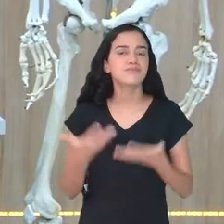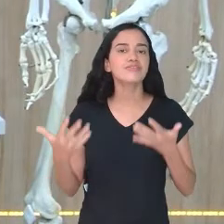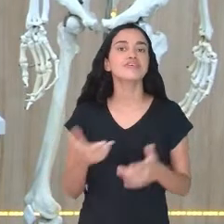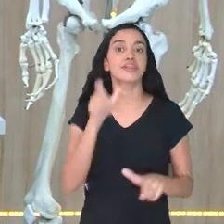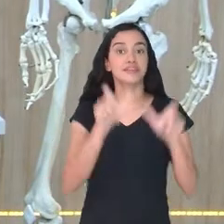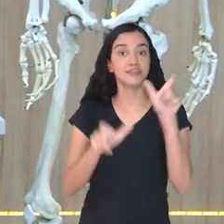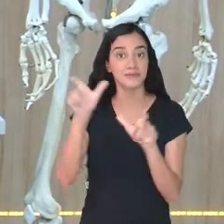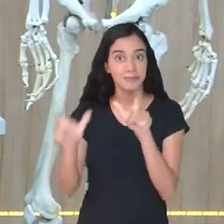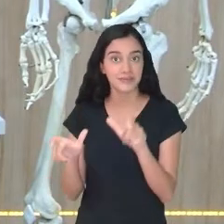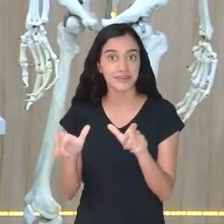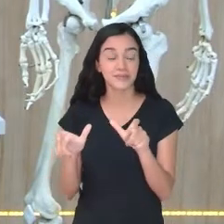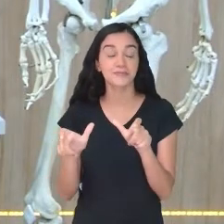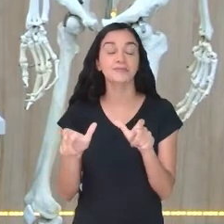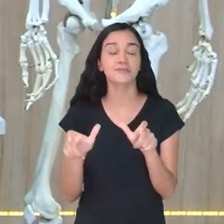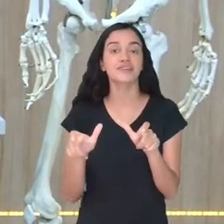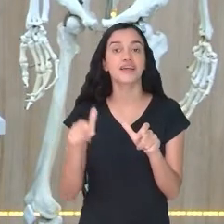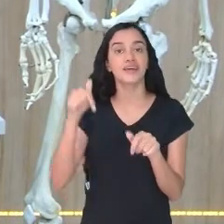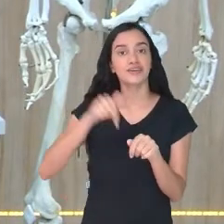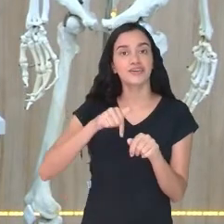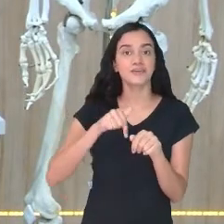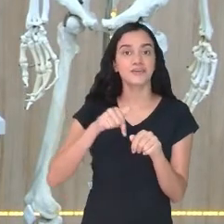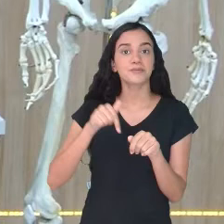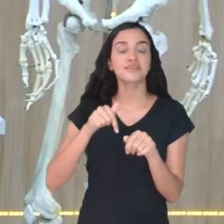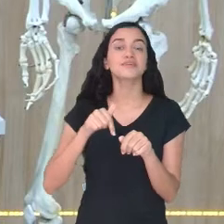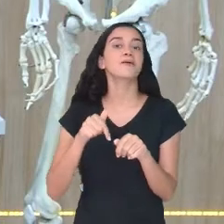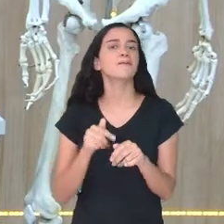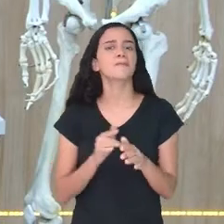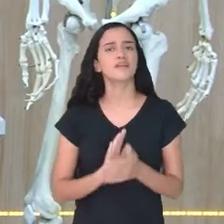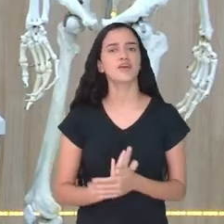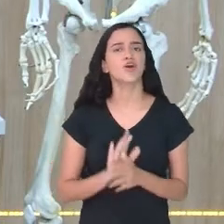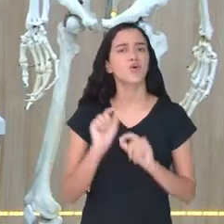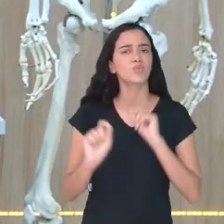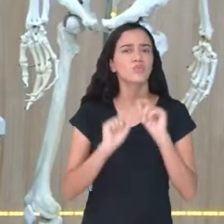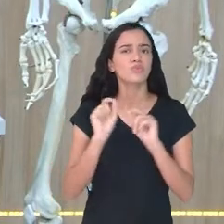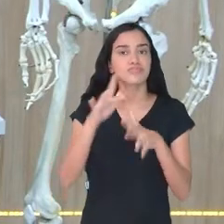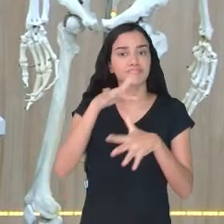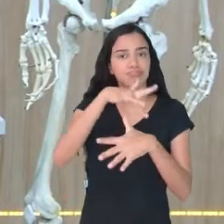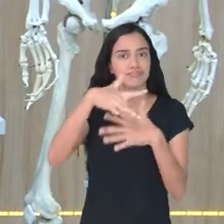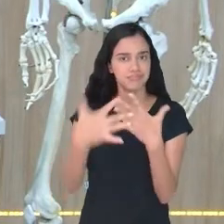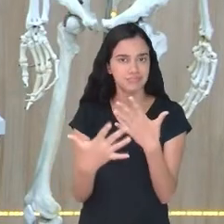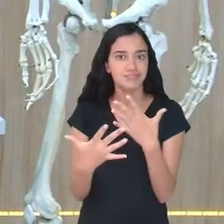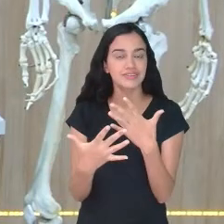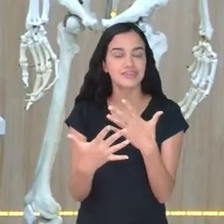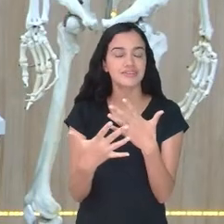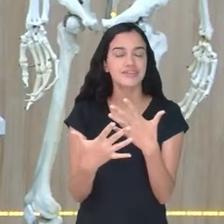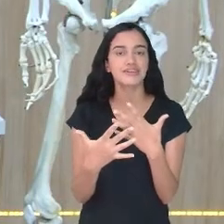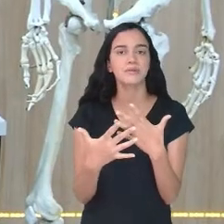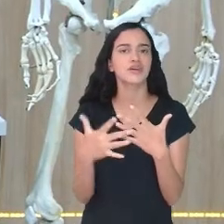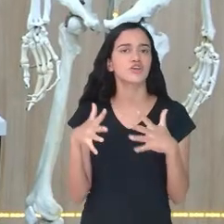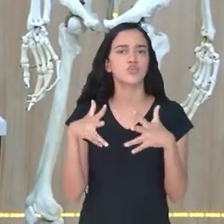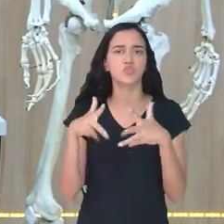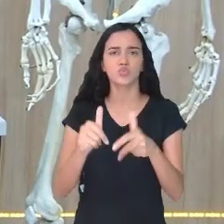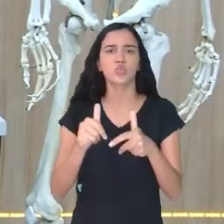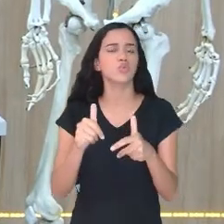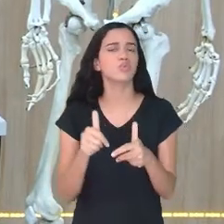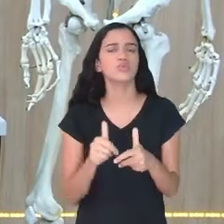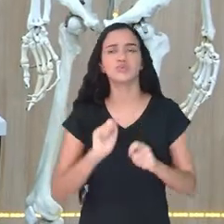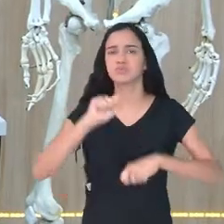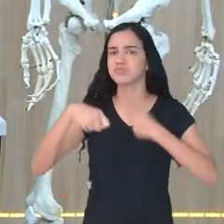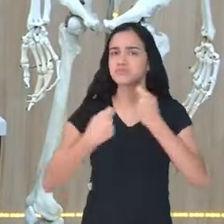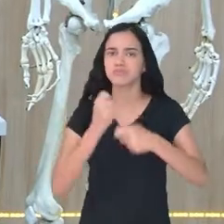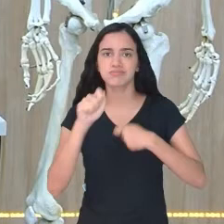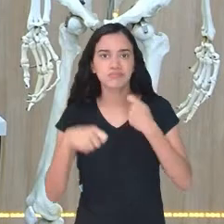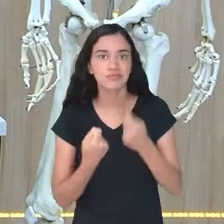de pessoas, nós estamos aqui com a questão aí de Libras, onde, através de todos esses movimentos, vai levar